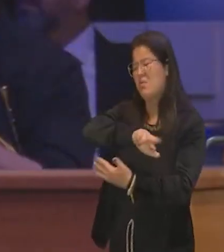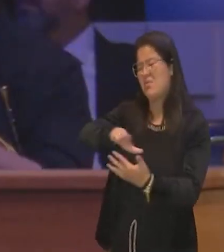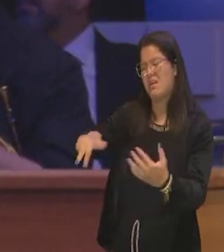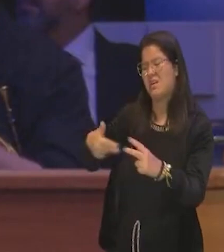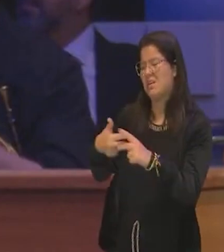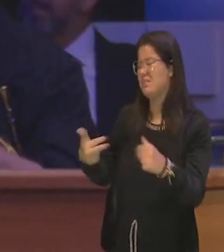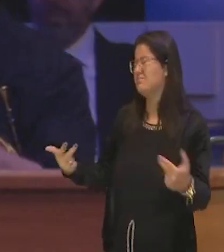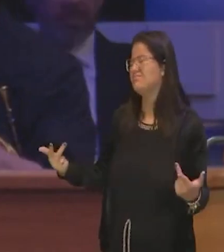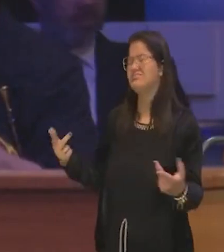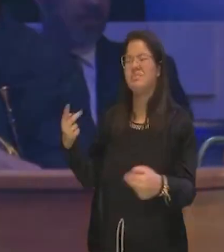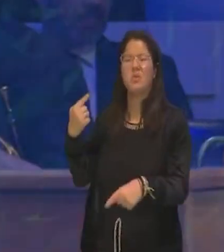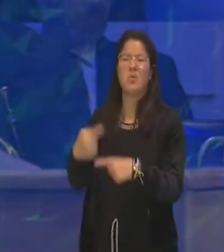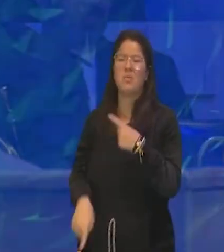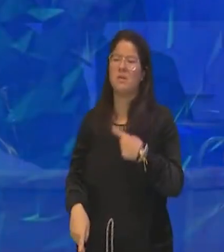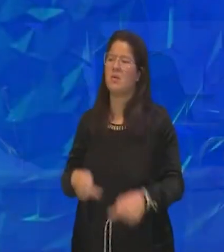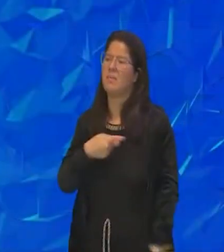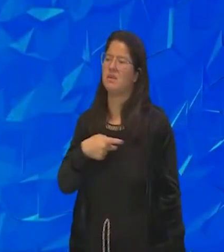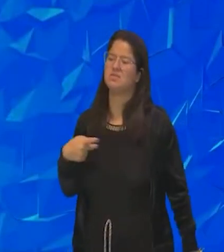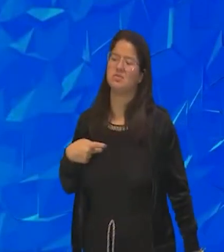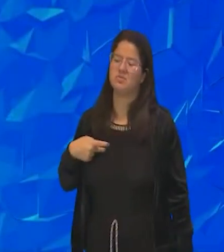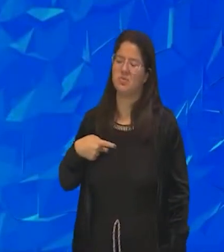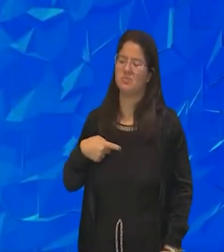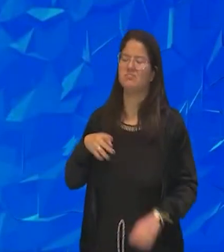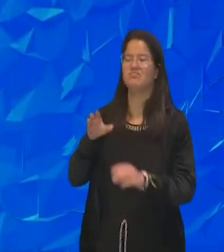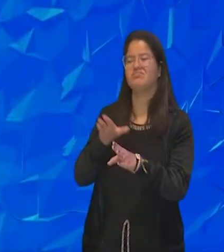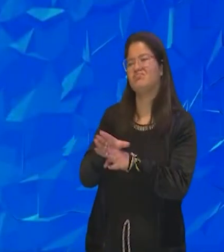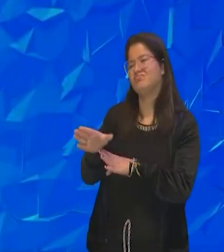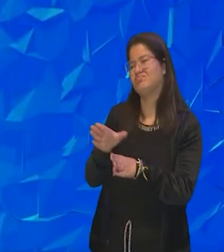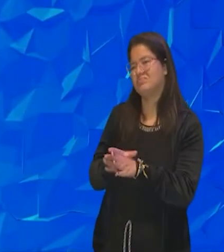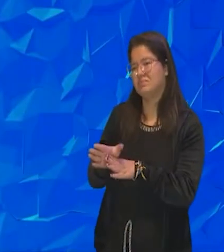com o pastoreio. Um dos grandes